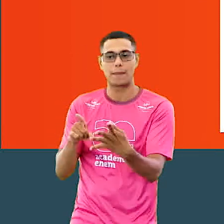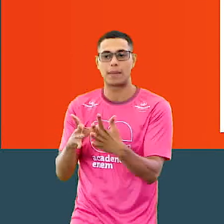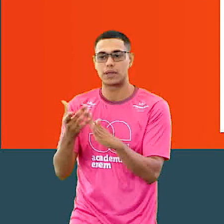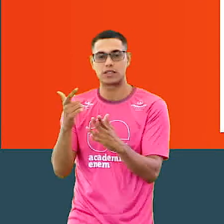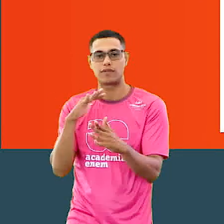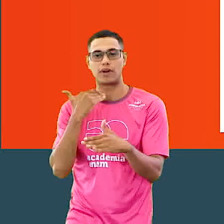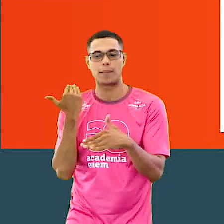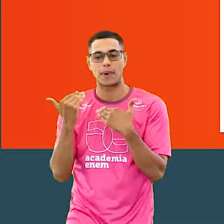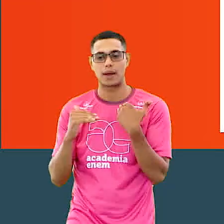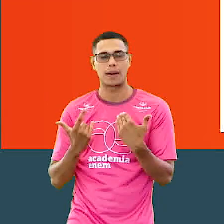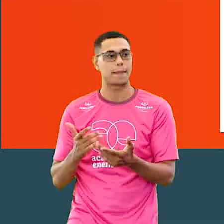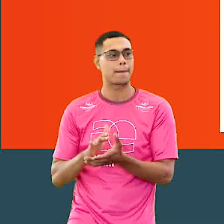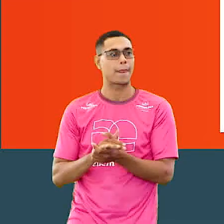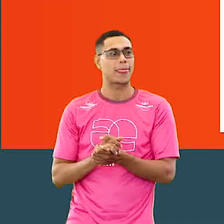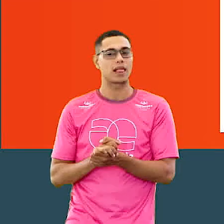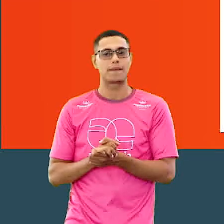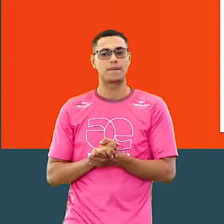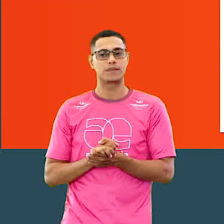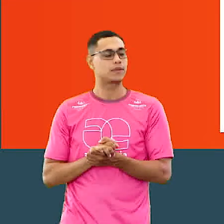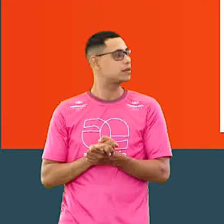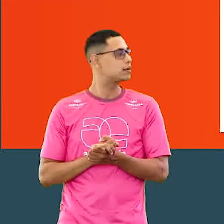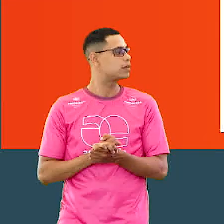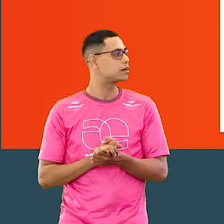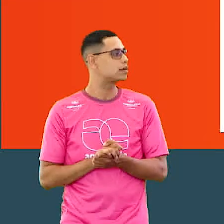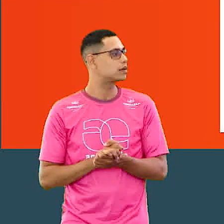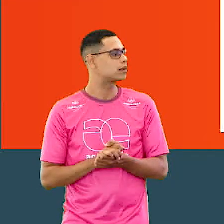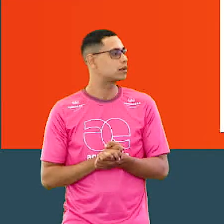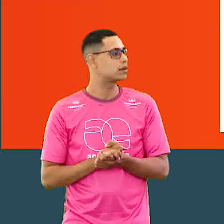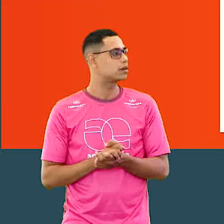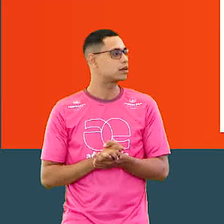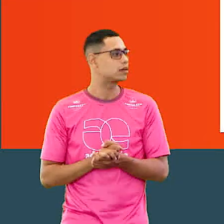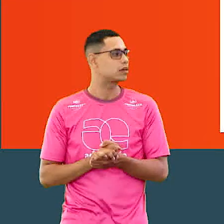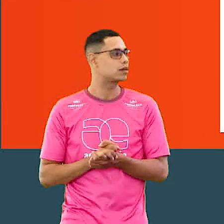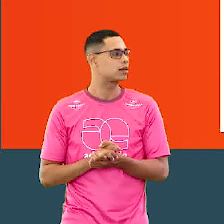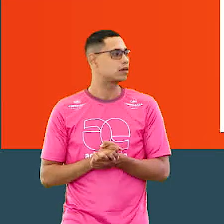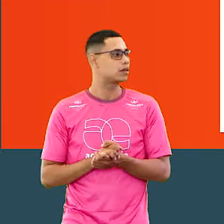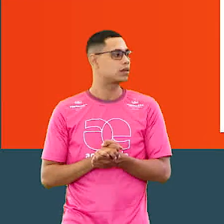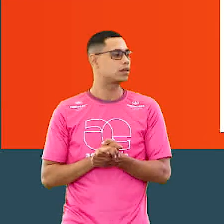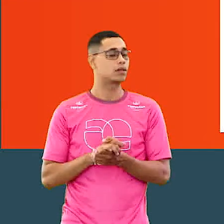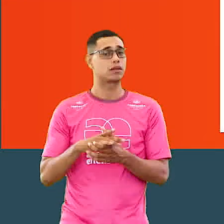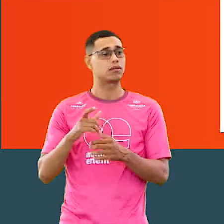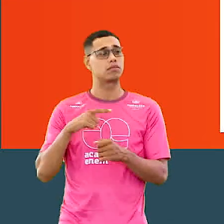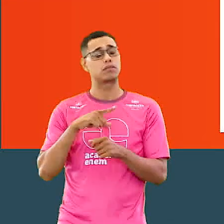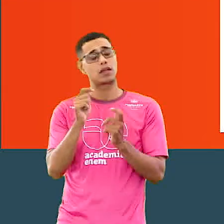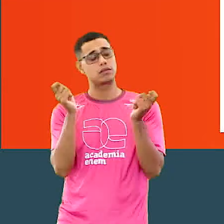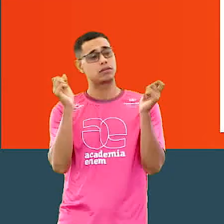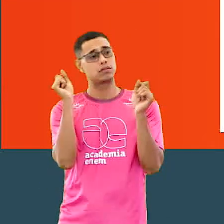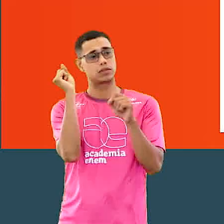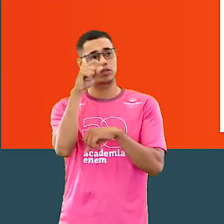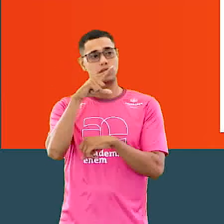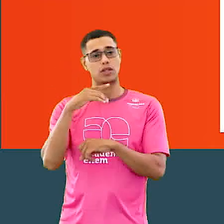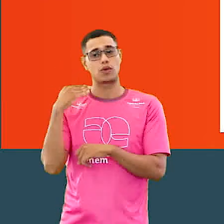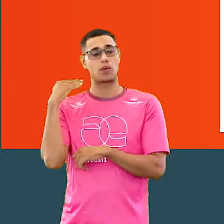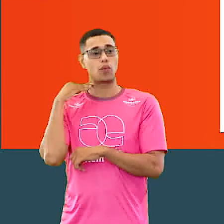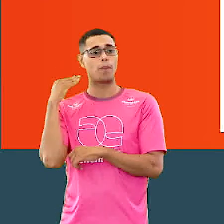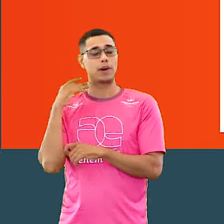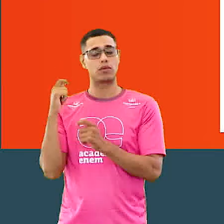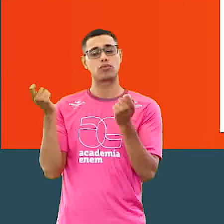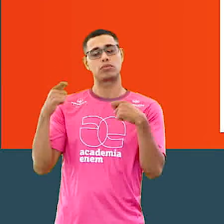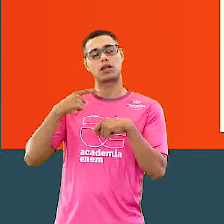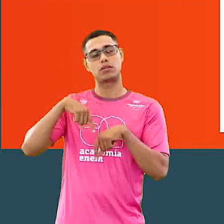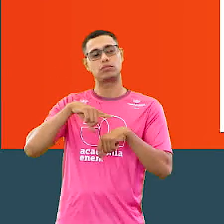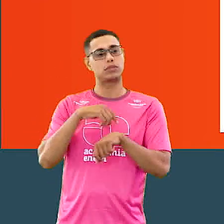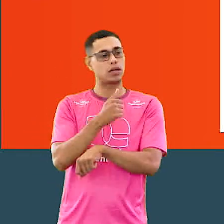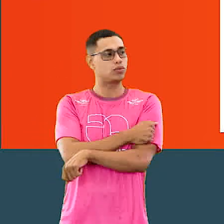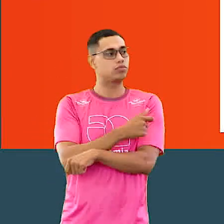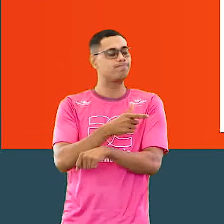sim. Luiz, é possível, tá? Obrigado. Existem mecanismos, sim. Os bancos resolvem isso de uma maneira bem que facilite para o aluno,